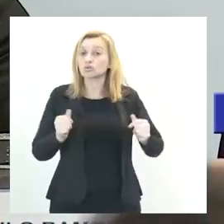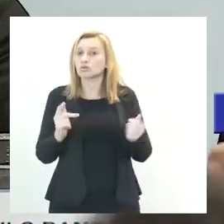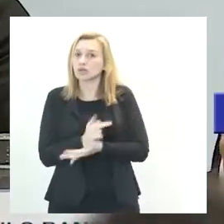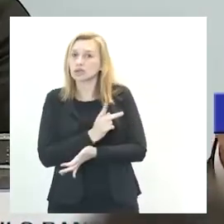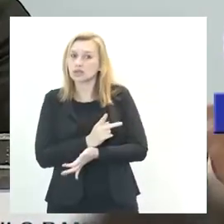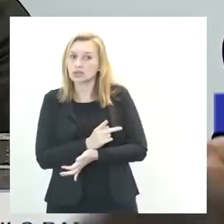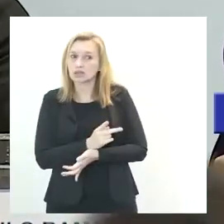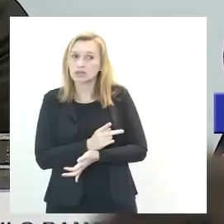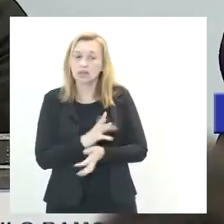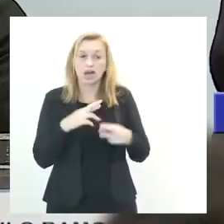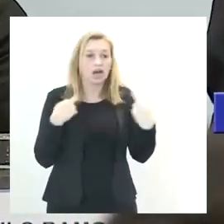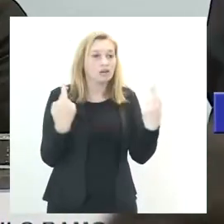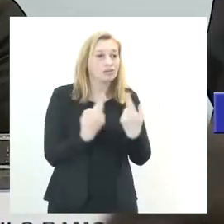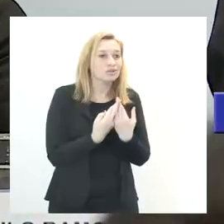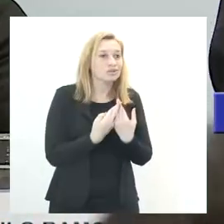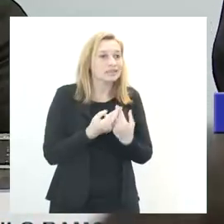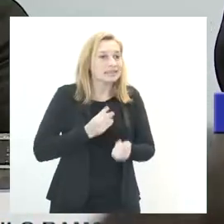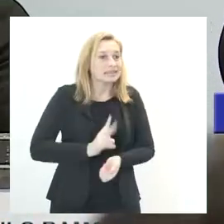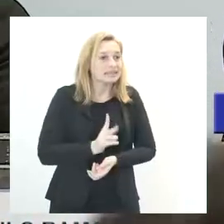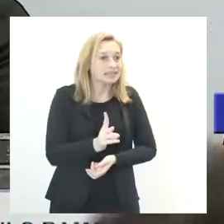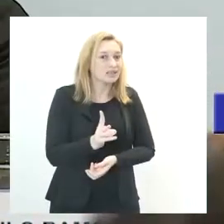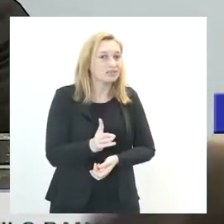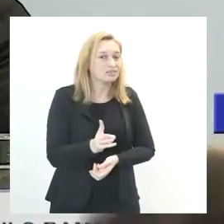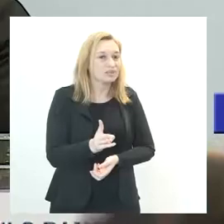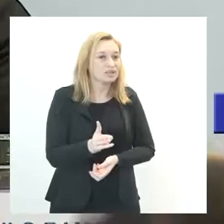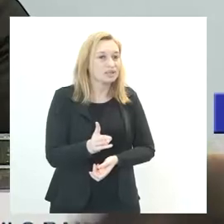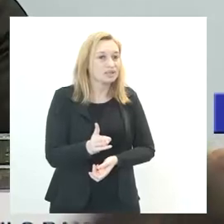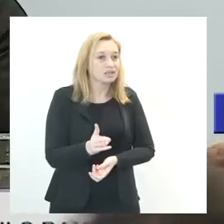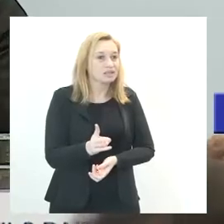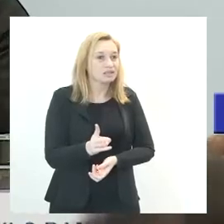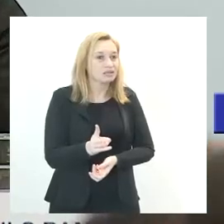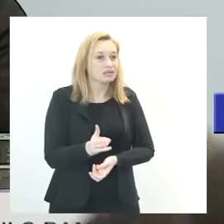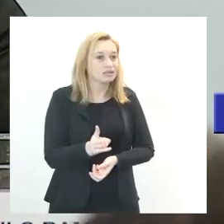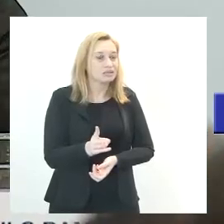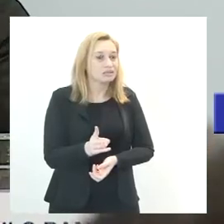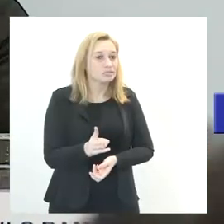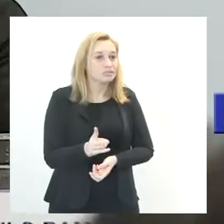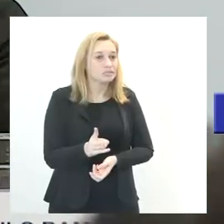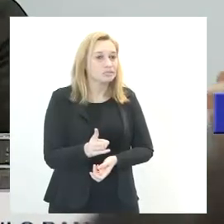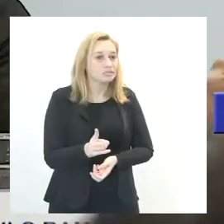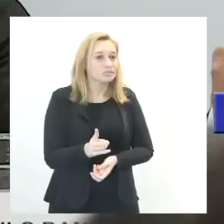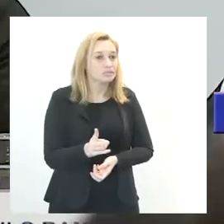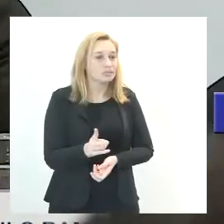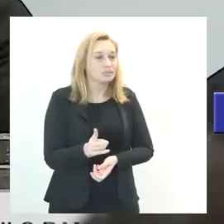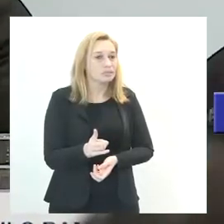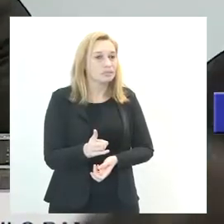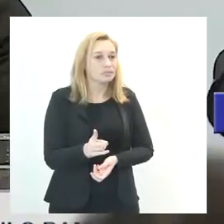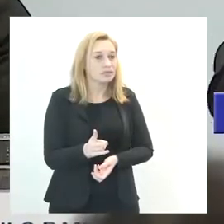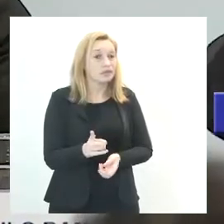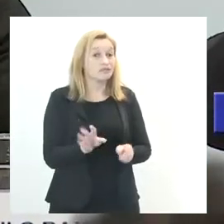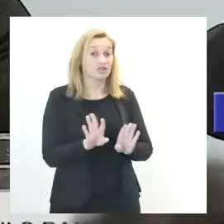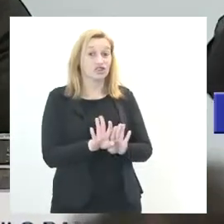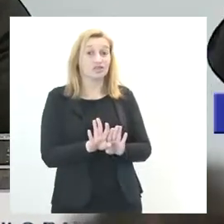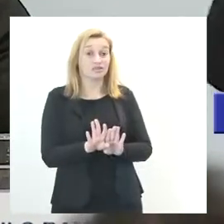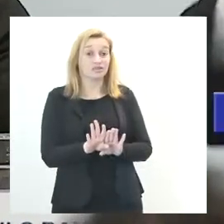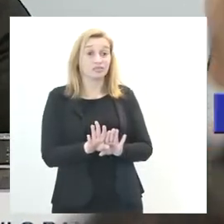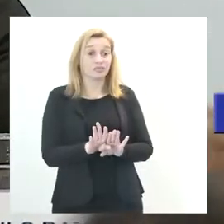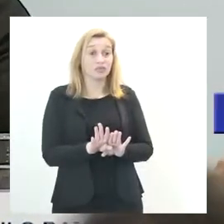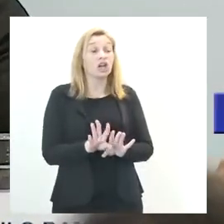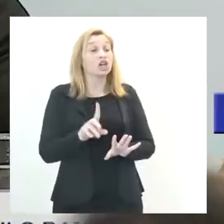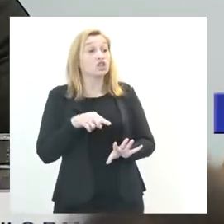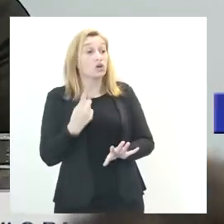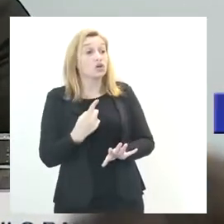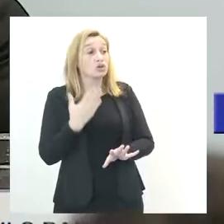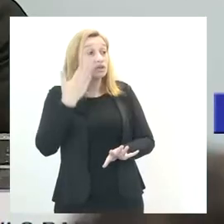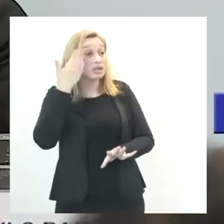à reunião estão sempre às vezes não são ostensivas nós vamos tomando conhecimento a partir de um